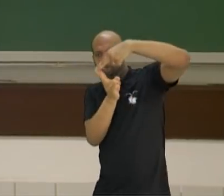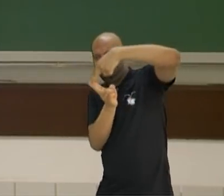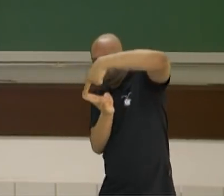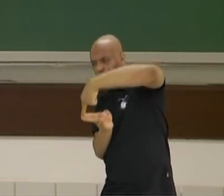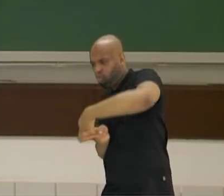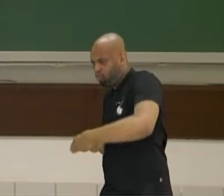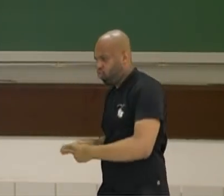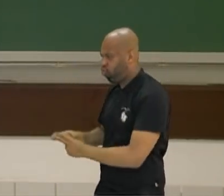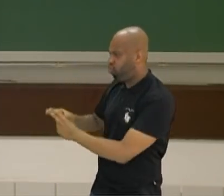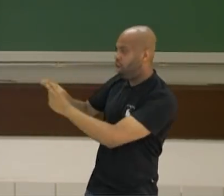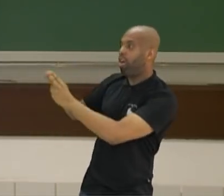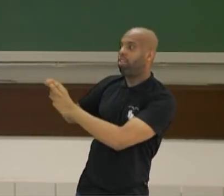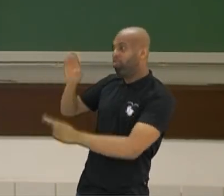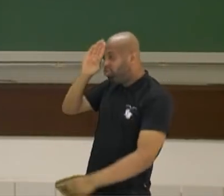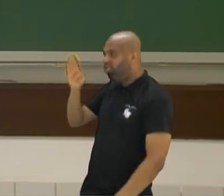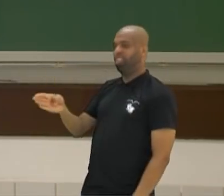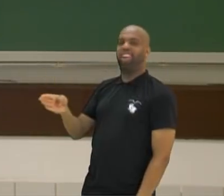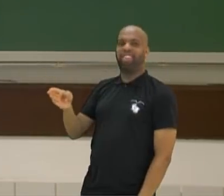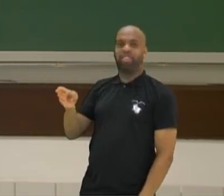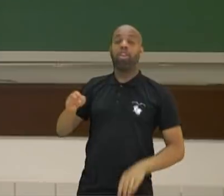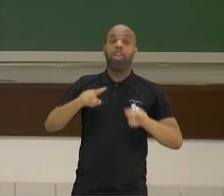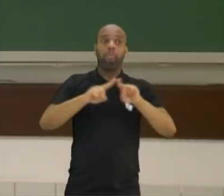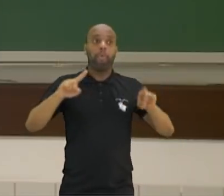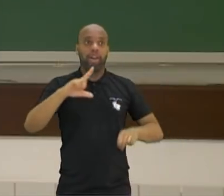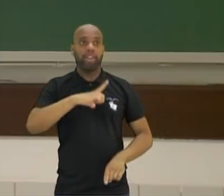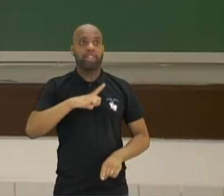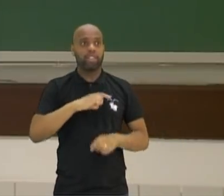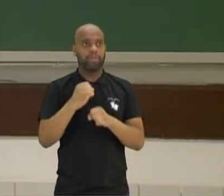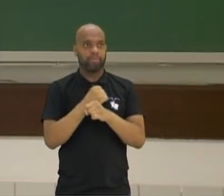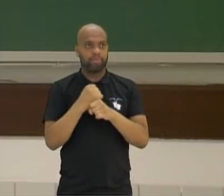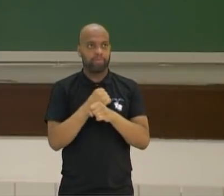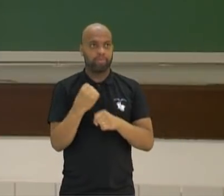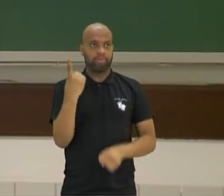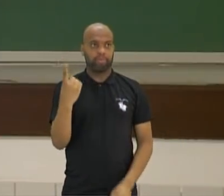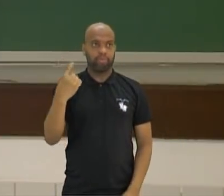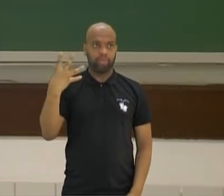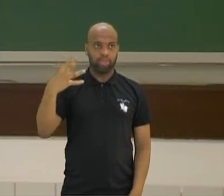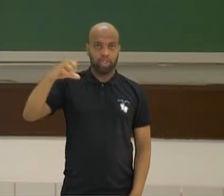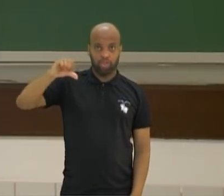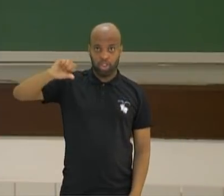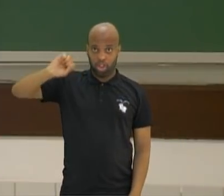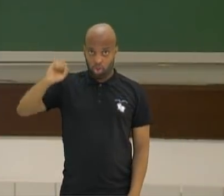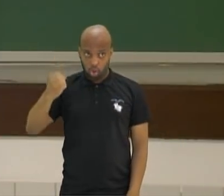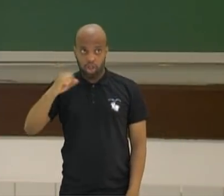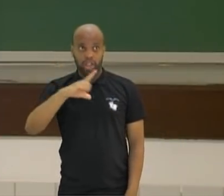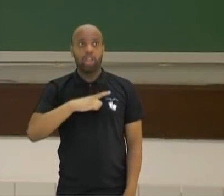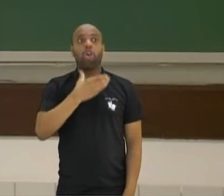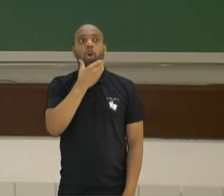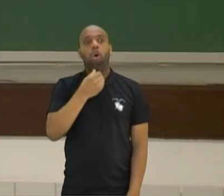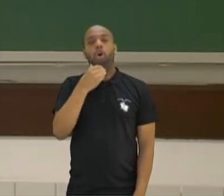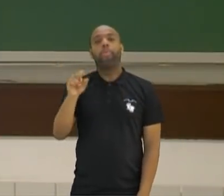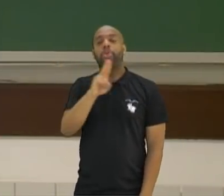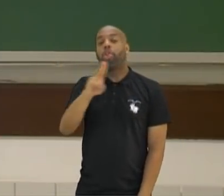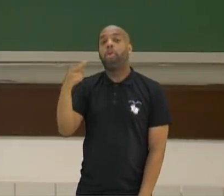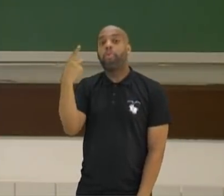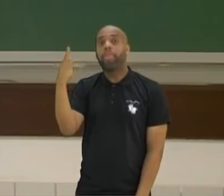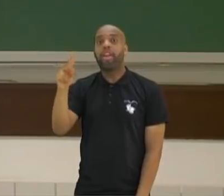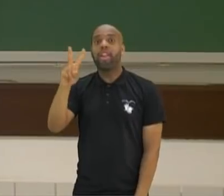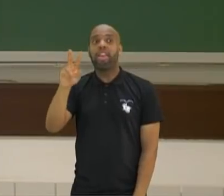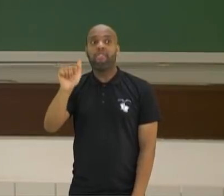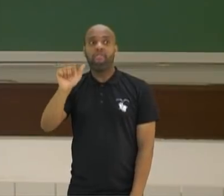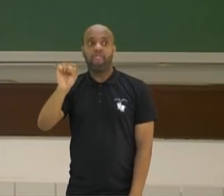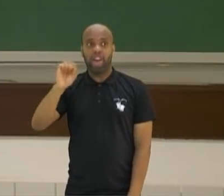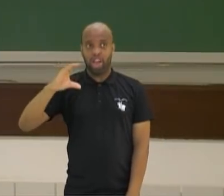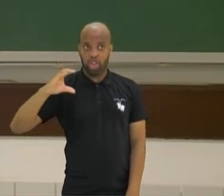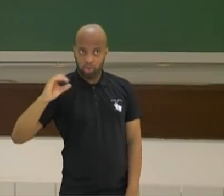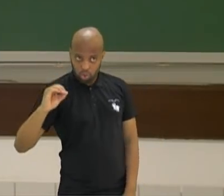Em 1498, Vasco da Gama foi o primeiro a chegar às Índias Orientais. Vamos lembrar que aqui não é